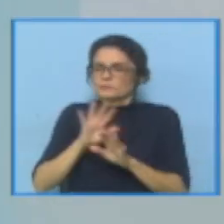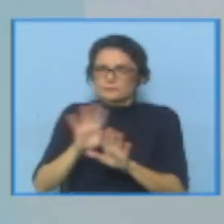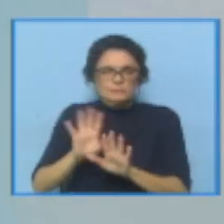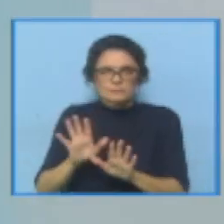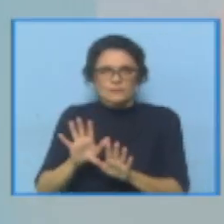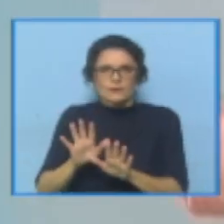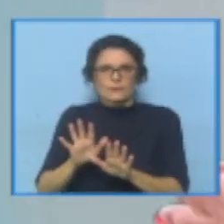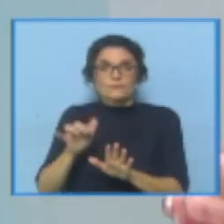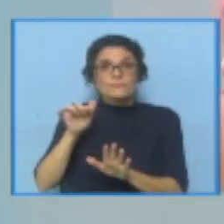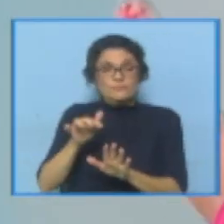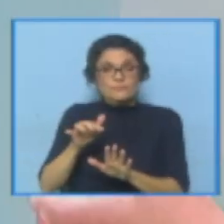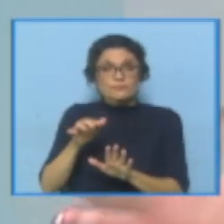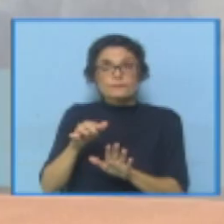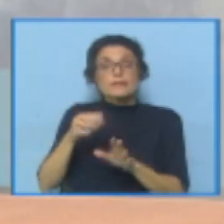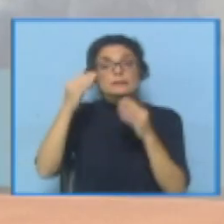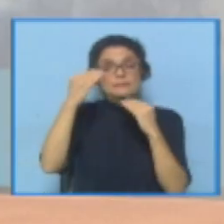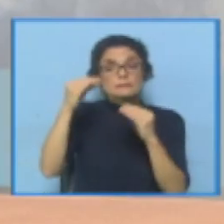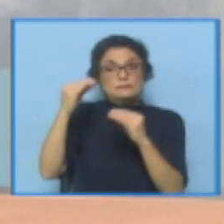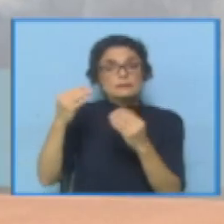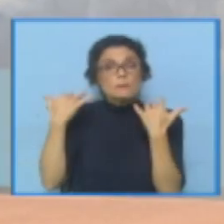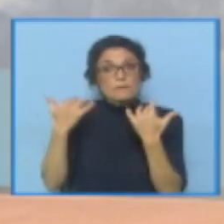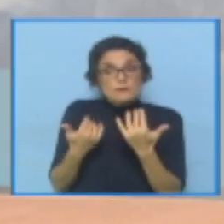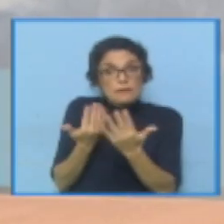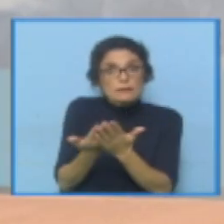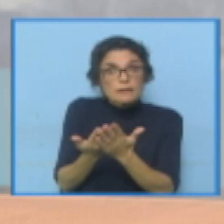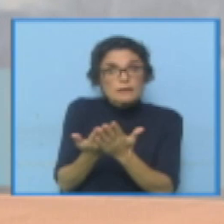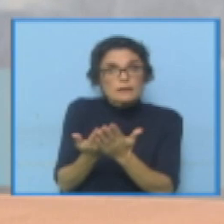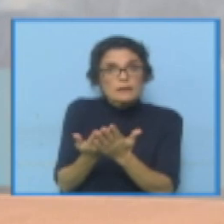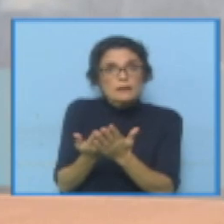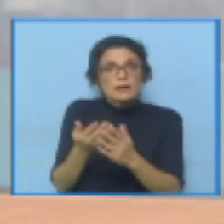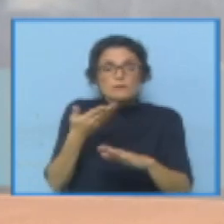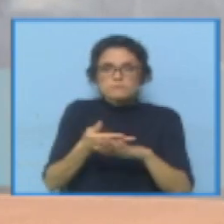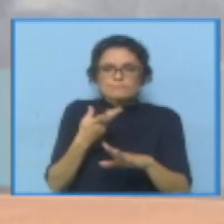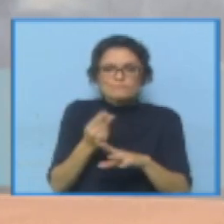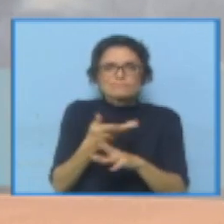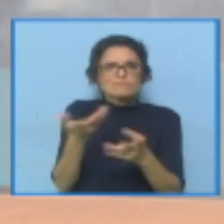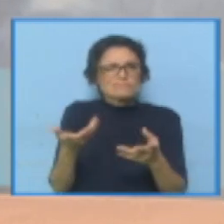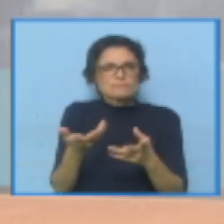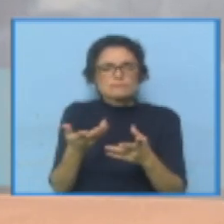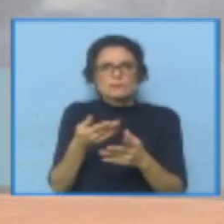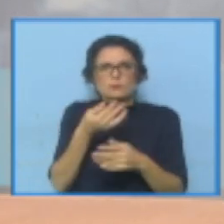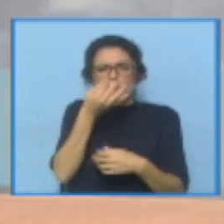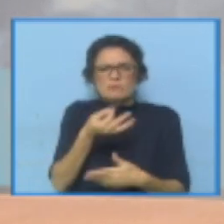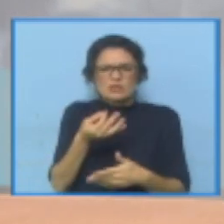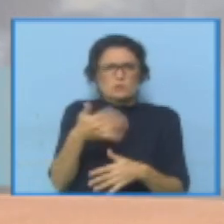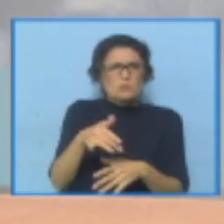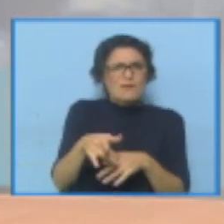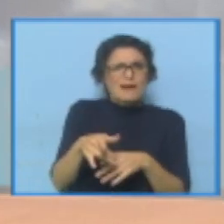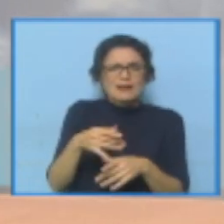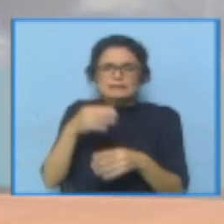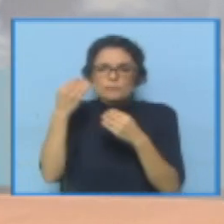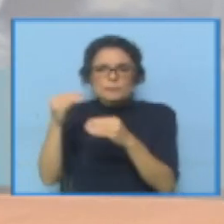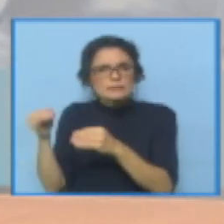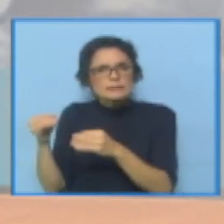porque nós não estamos só a informar o que é o abuso, o que são comportamentos adequados ou desadequados, o que são toques que